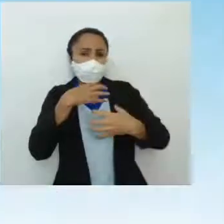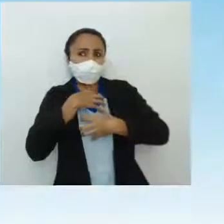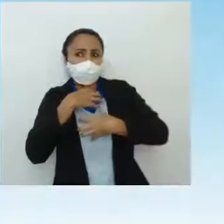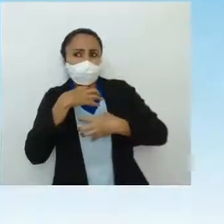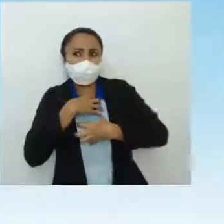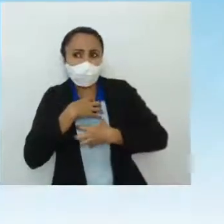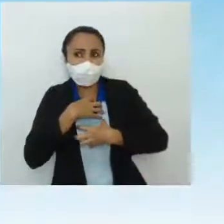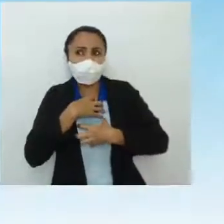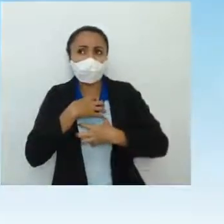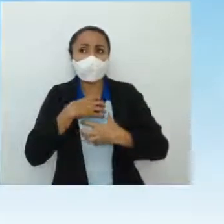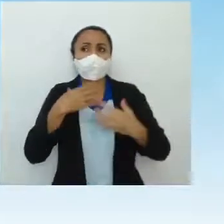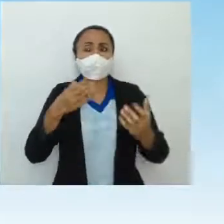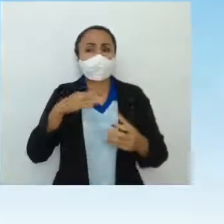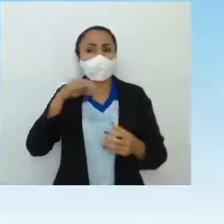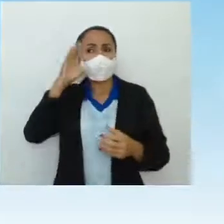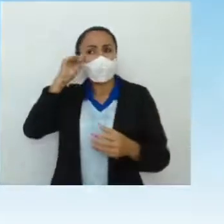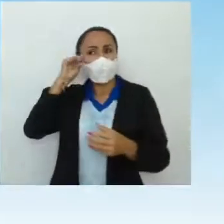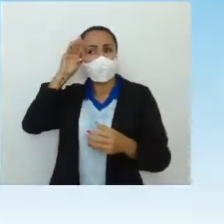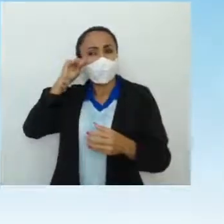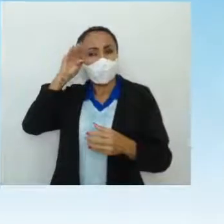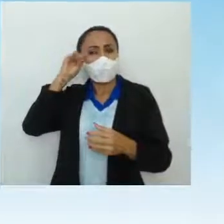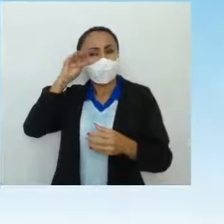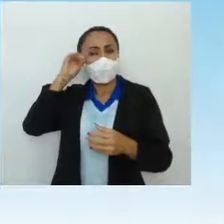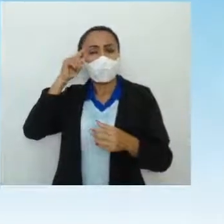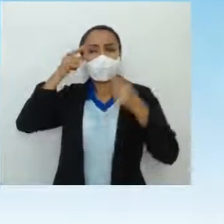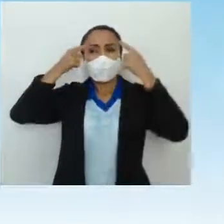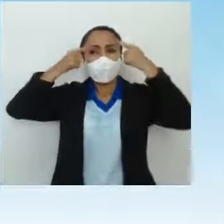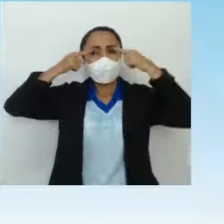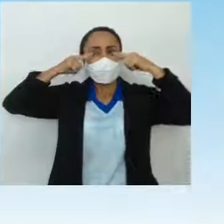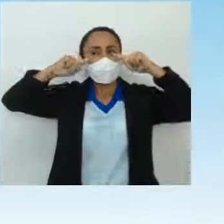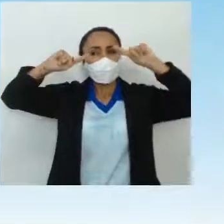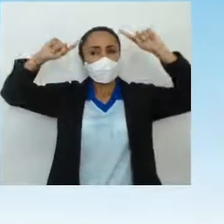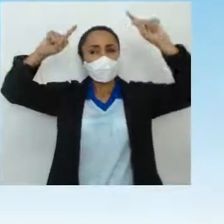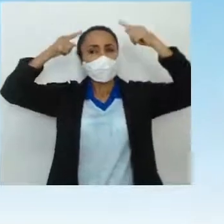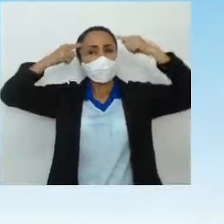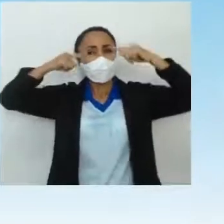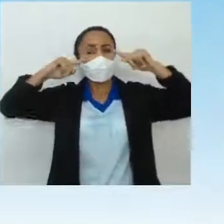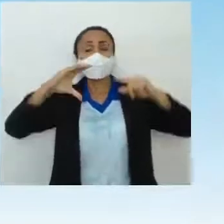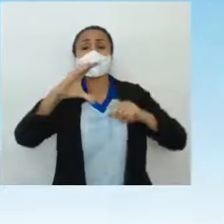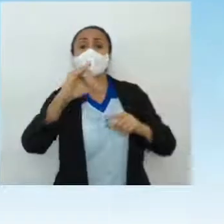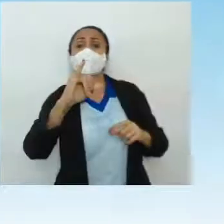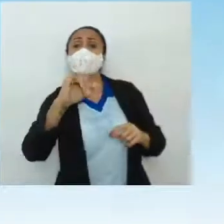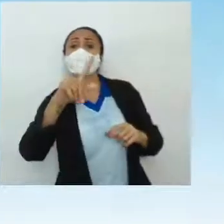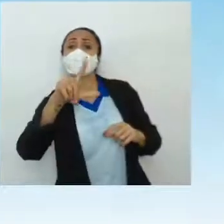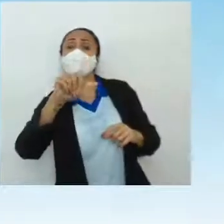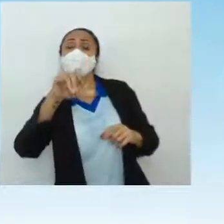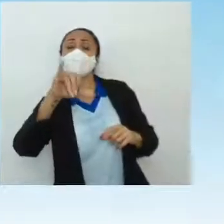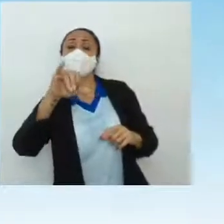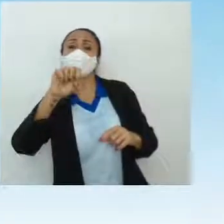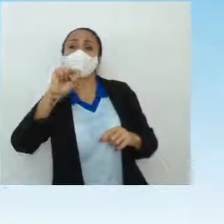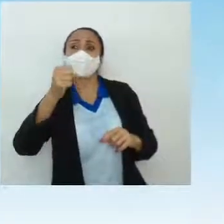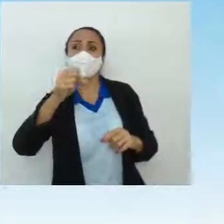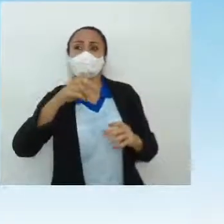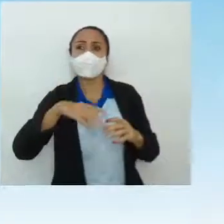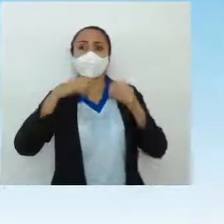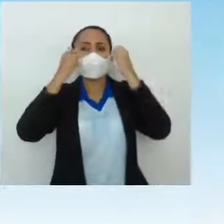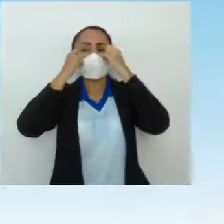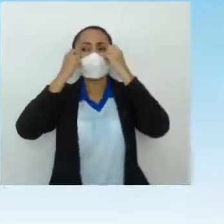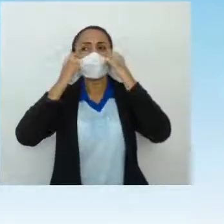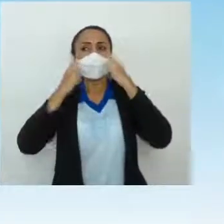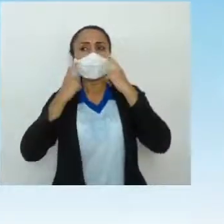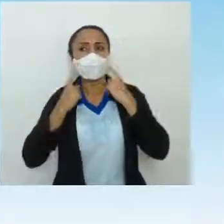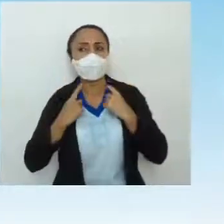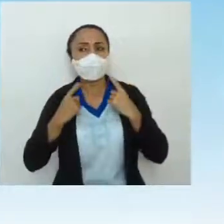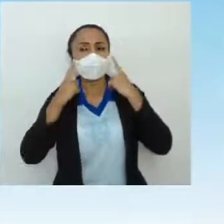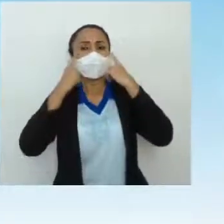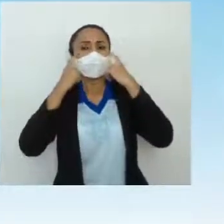das pálpebras, dos supercílios, dos músculos e do aparelho lacrimal. Aí eu gostaria que